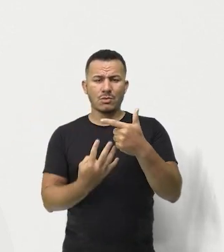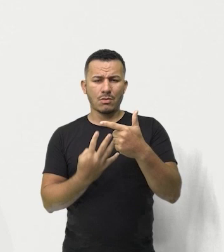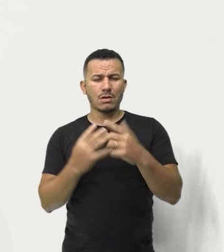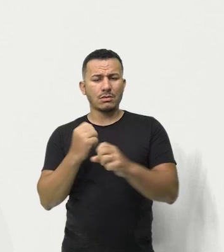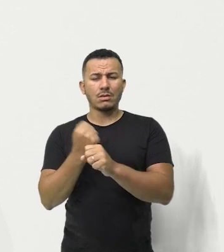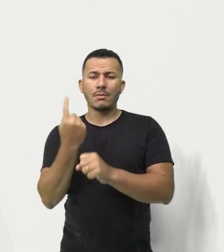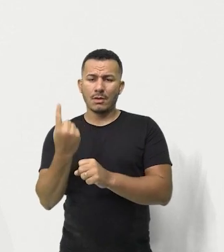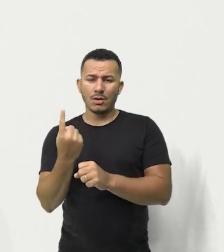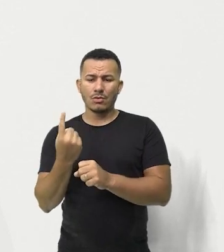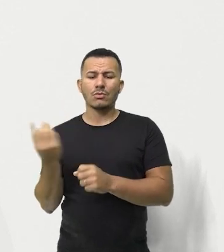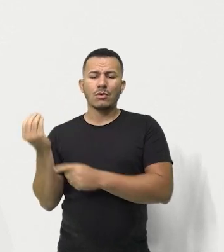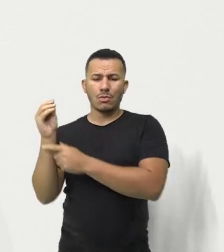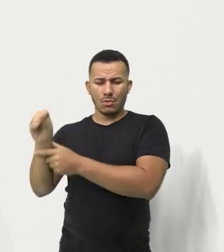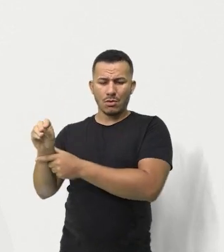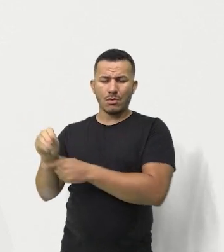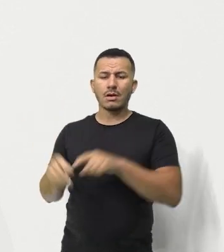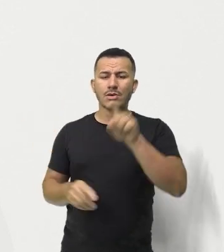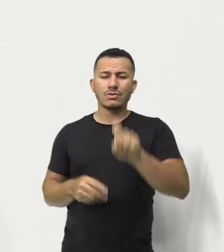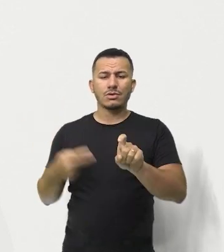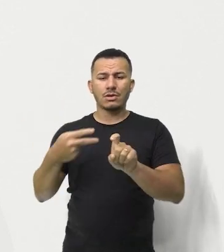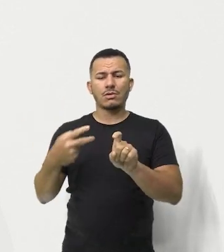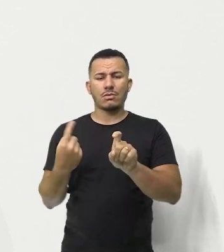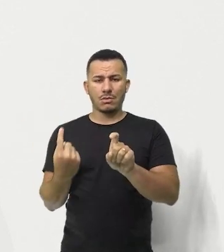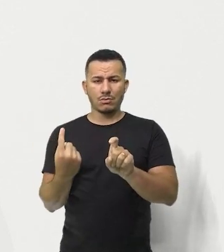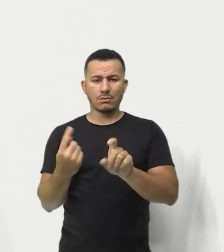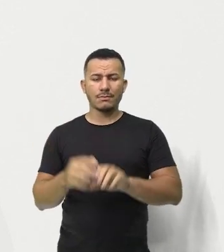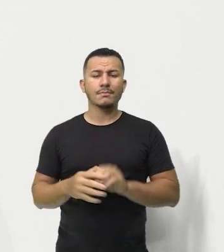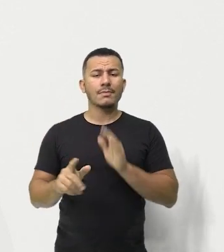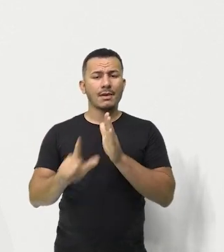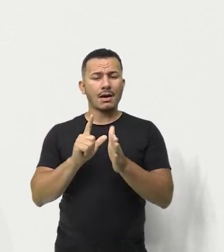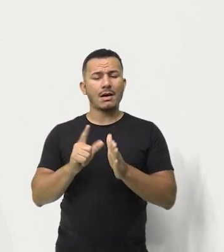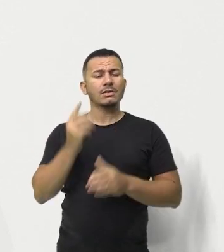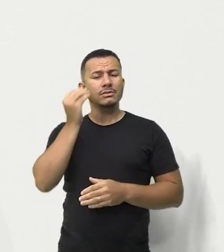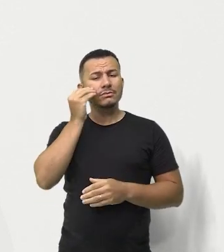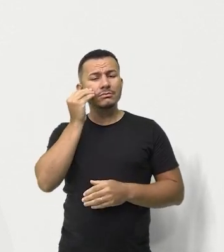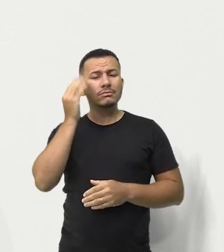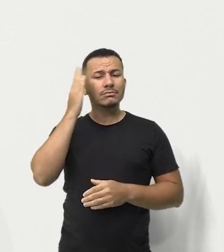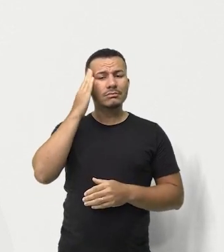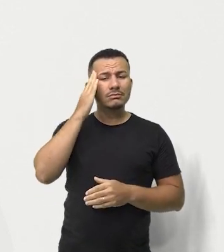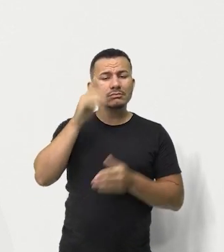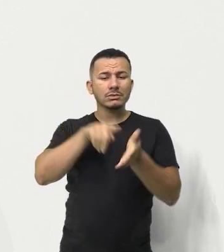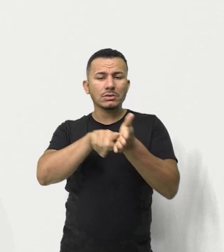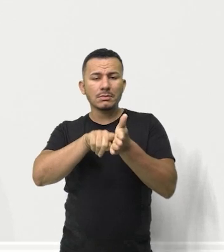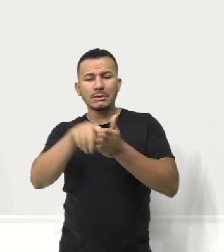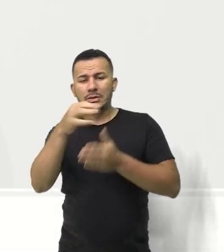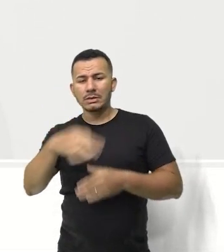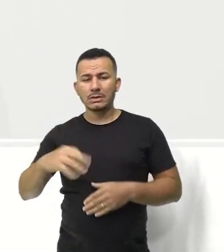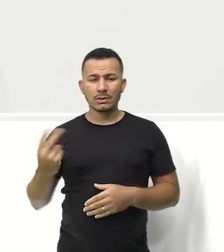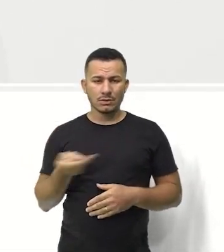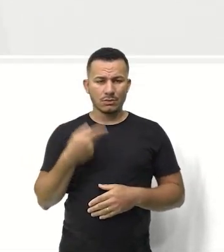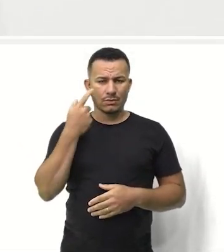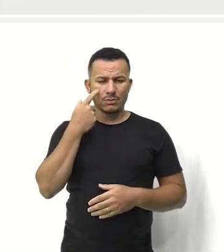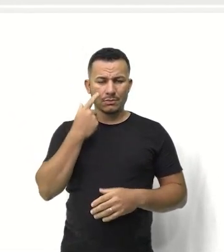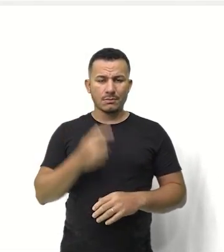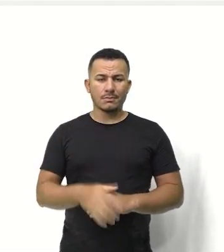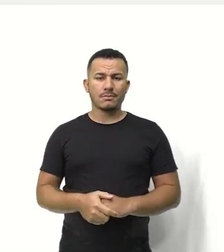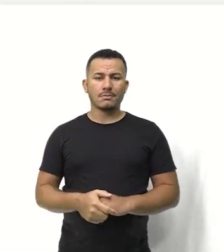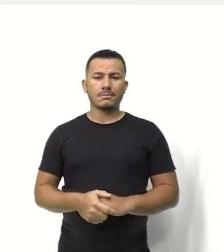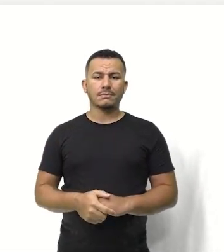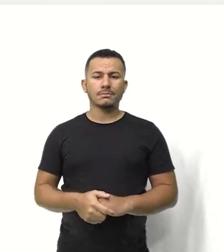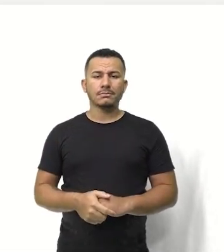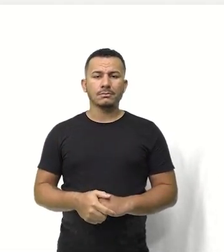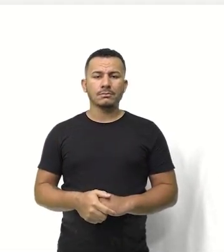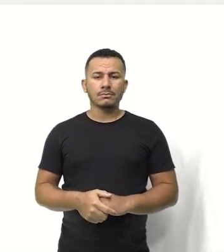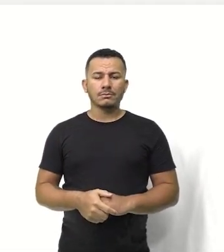1. Pronto, olha aí. Chegamos ao valor de x. É sempre bom, pessoal, verificar. Ó. Então, vamos